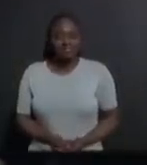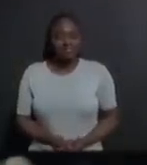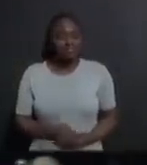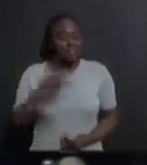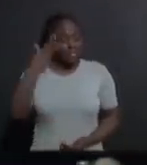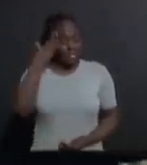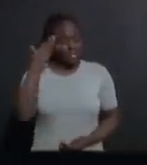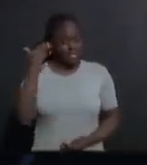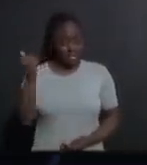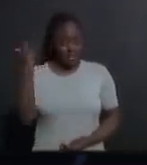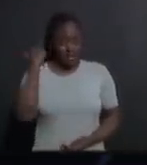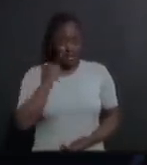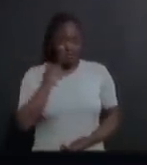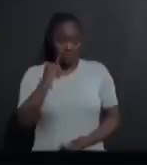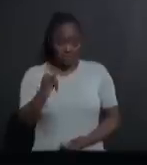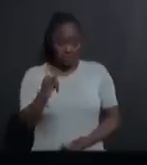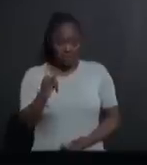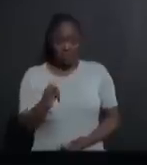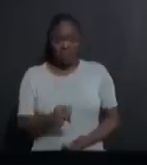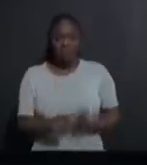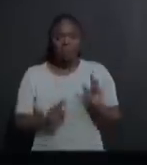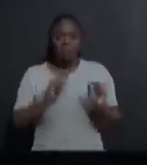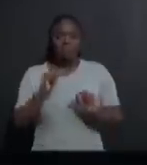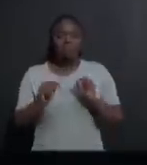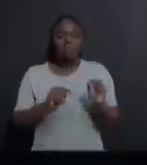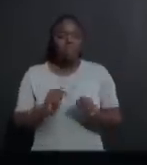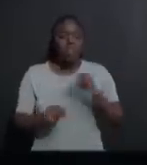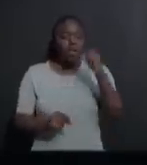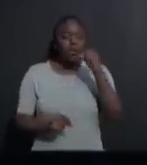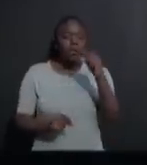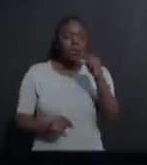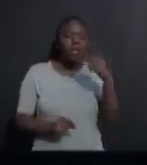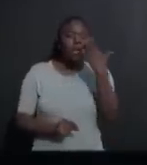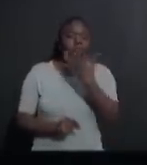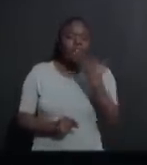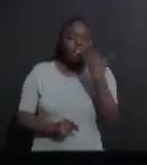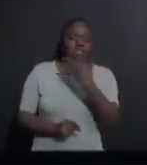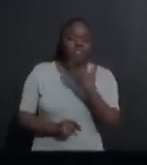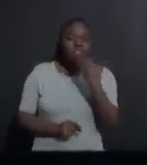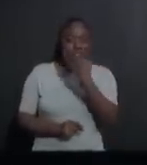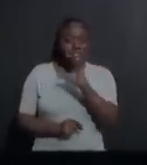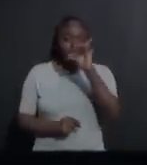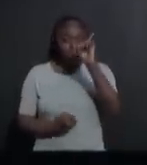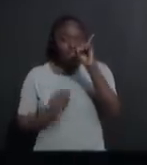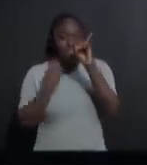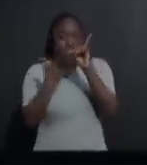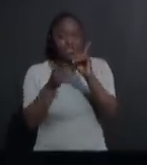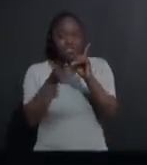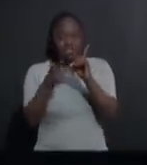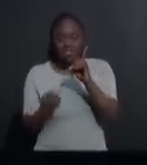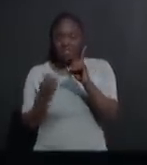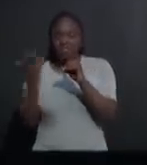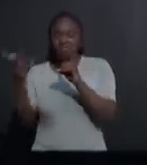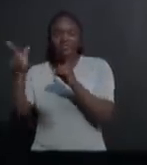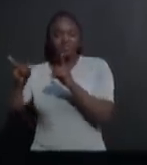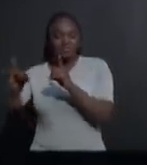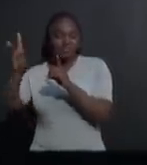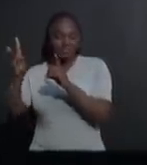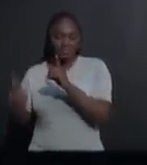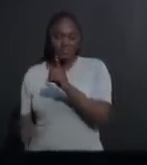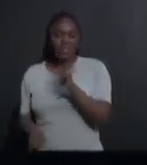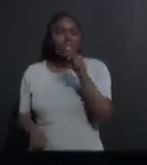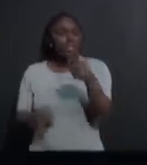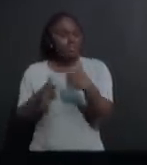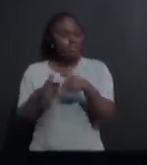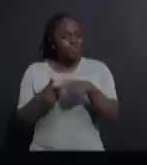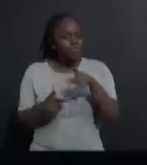Sabe o que é profetizar? É entregar para as pessoas um pouquinho do doce que Deus te deu. Você está aqui cheio de problemas? Deixa eu te contar. Você não sabe o que